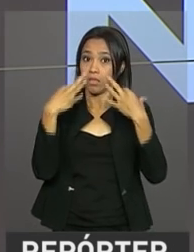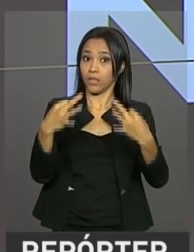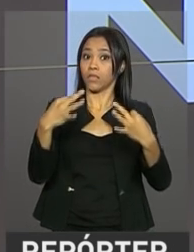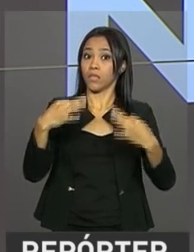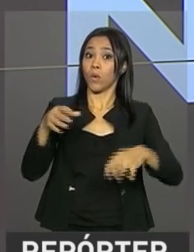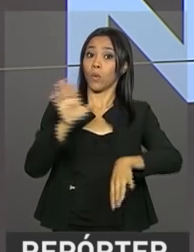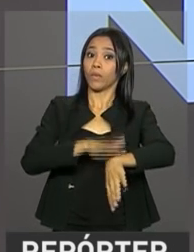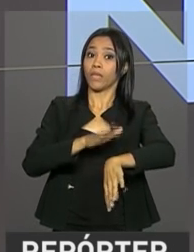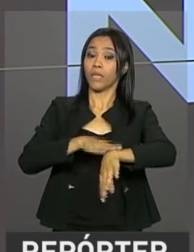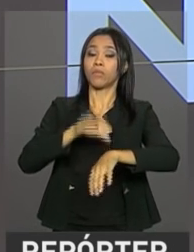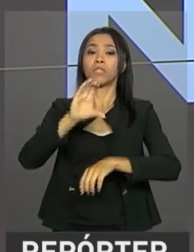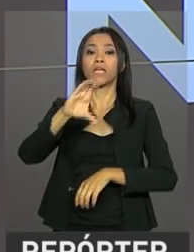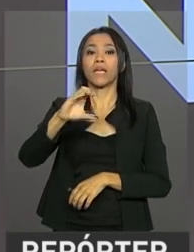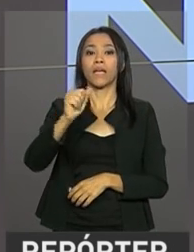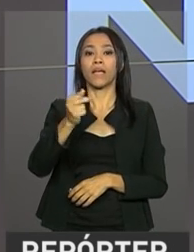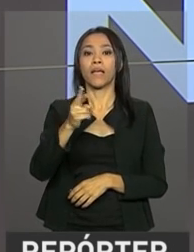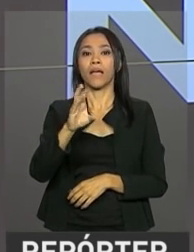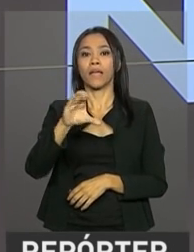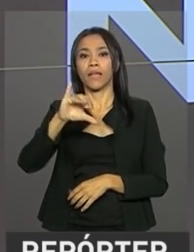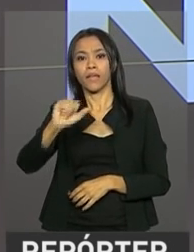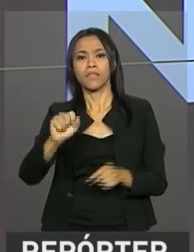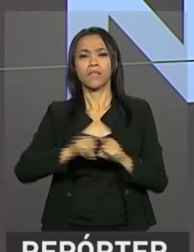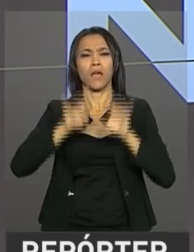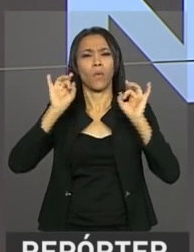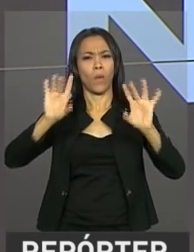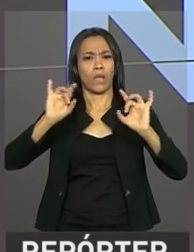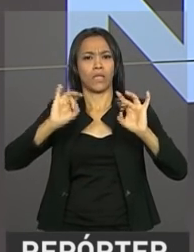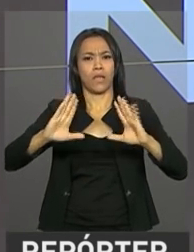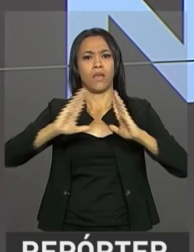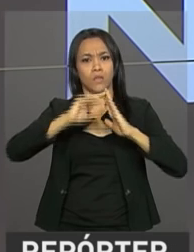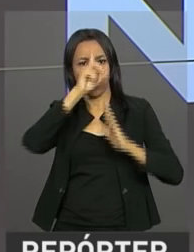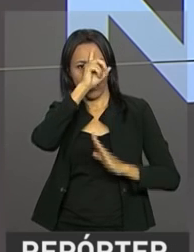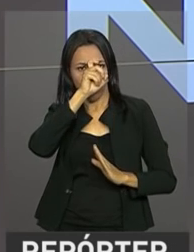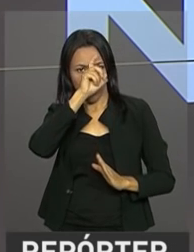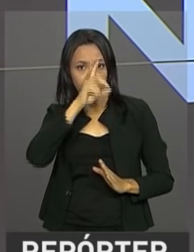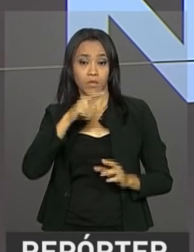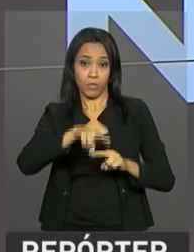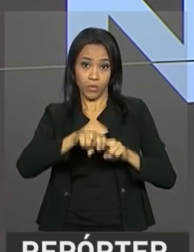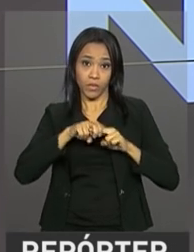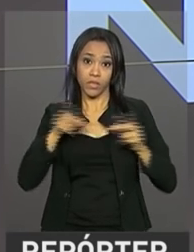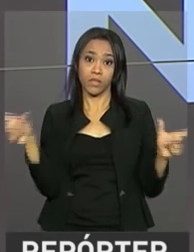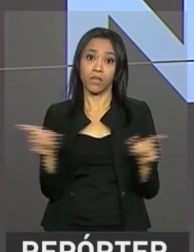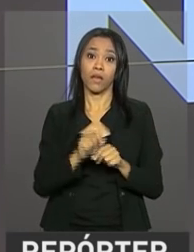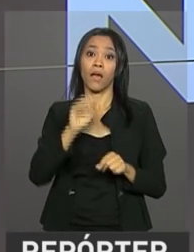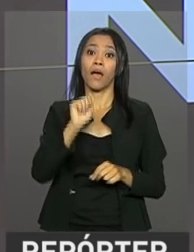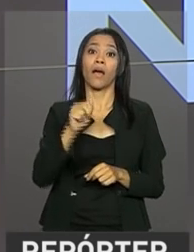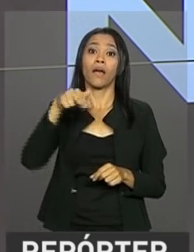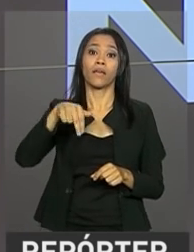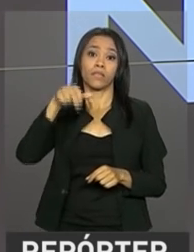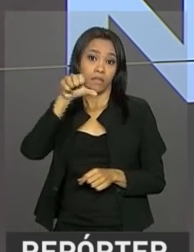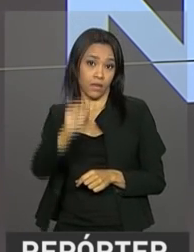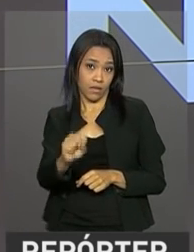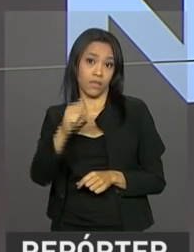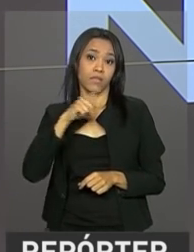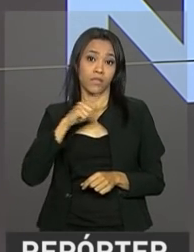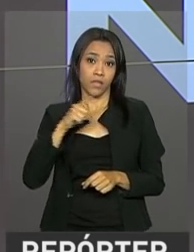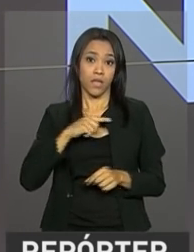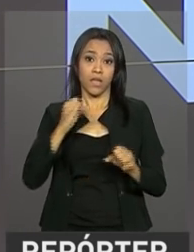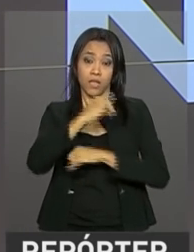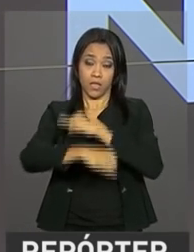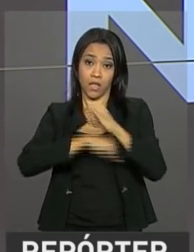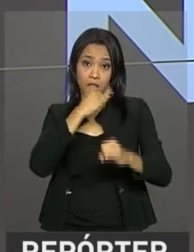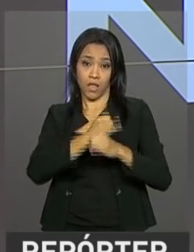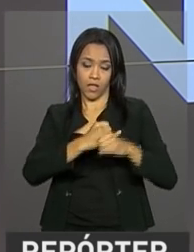de carência e a qualidade dos hospitais credenciados. Para isso, a Agência Nacional de Saúde Suplementar tem uma página na internet com